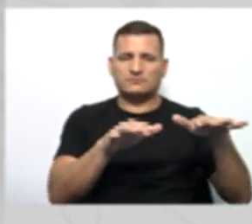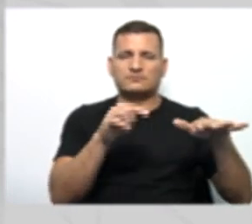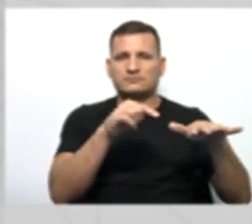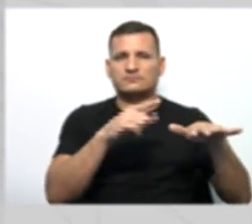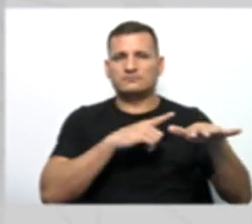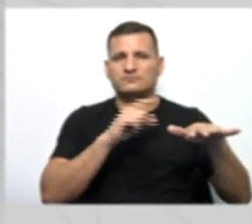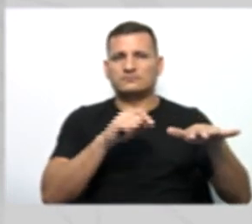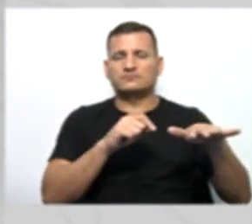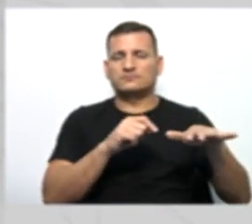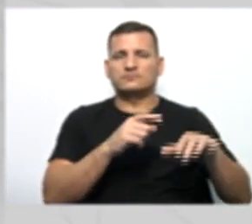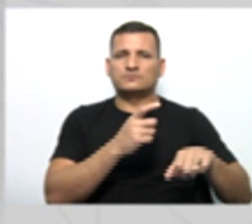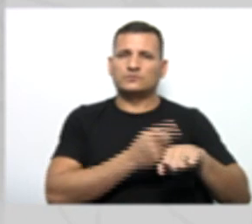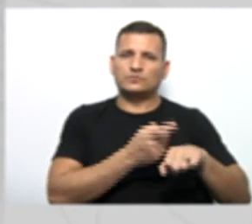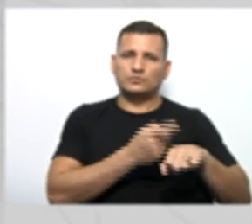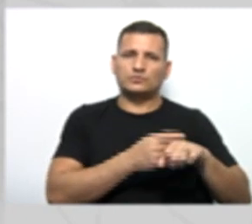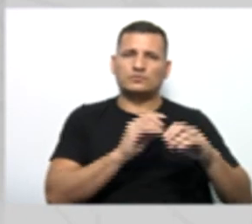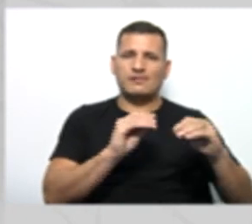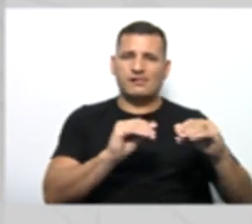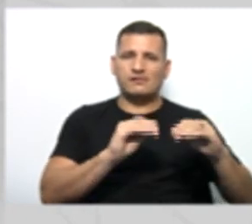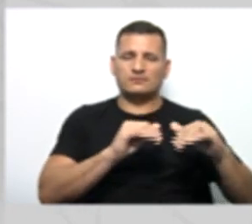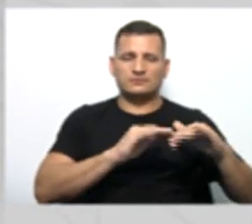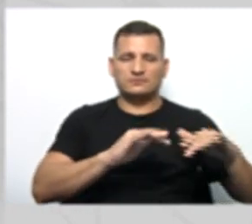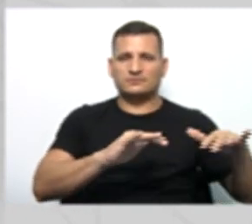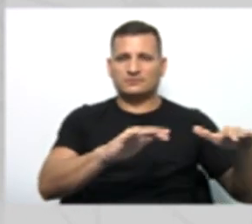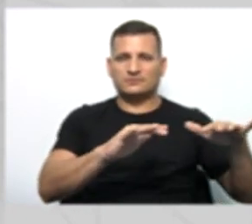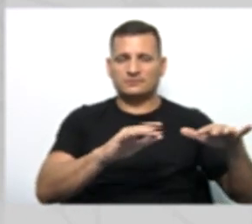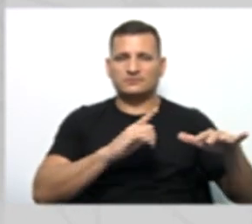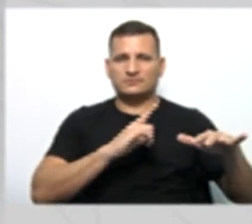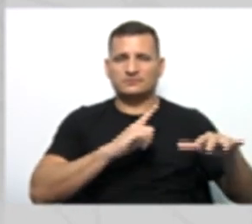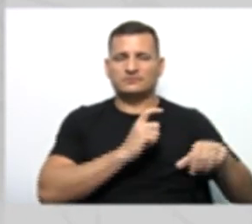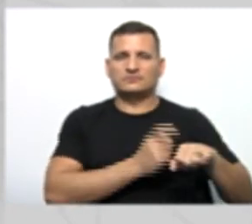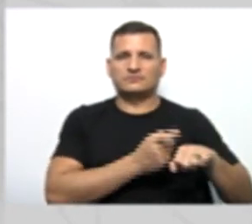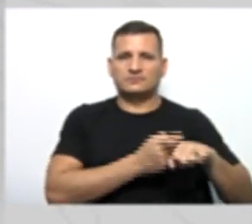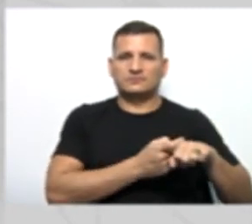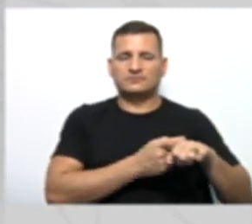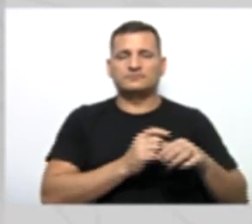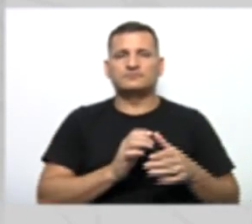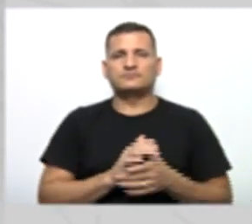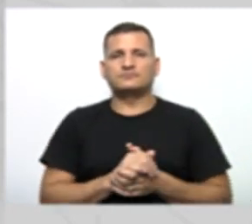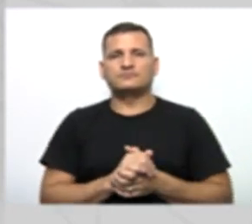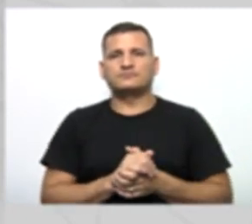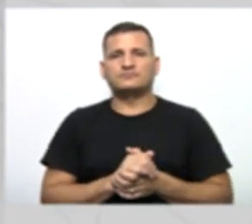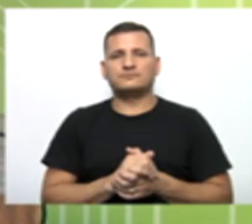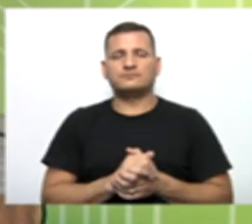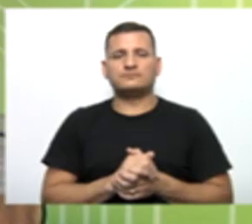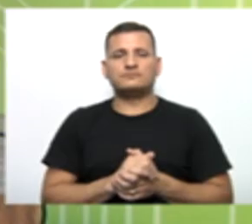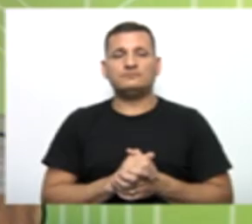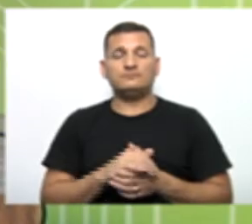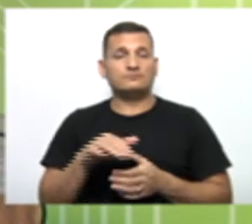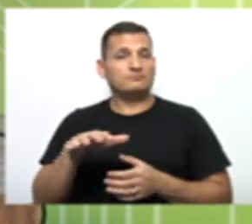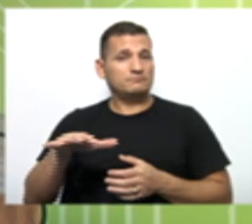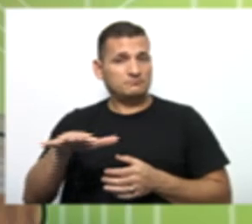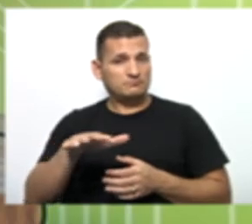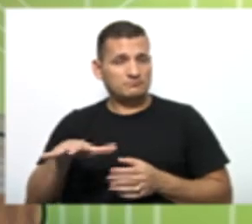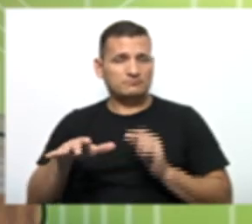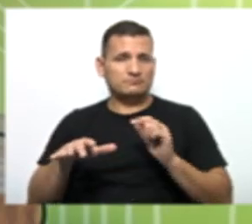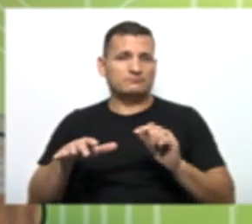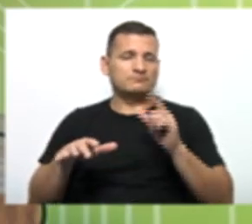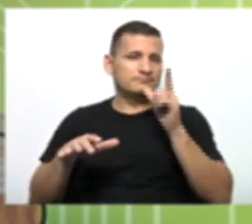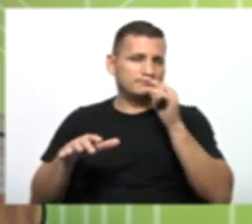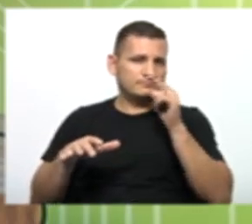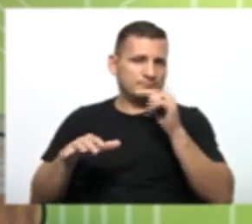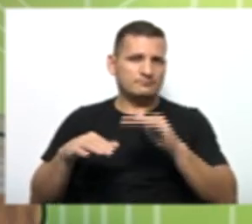tem um solo altamente argiloso. Da mesma forma, uma área alagada, um